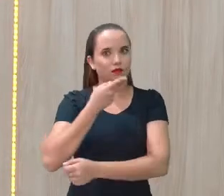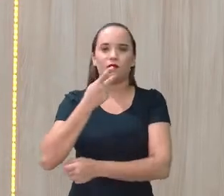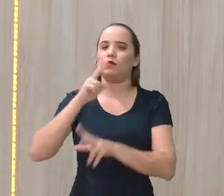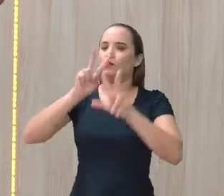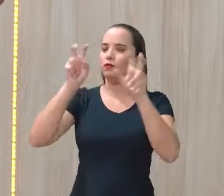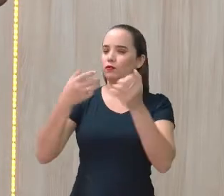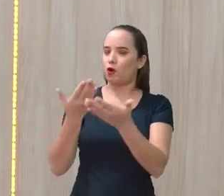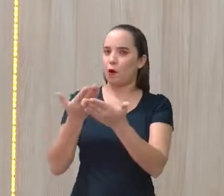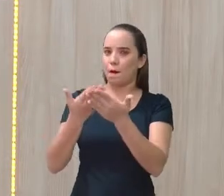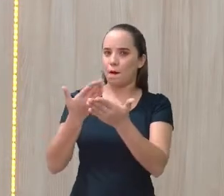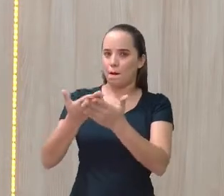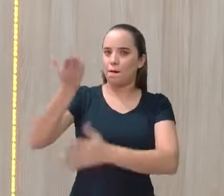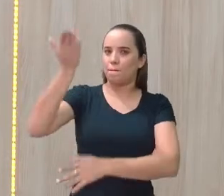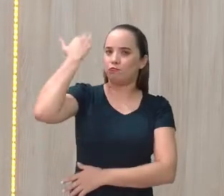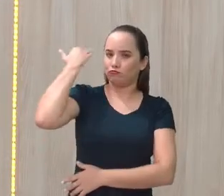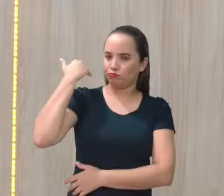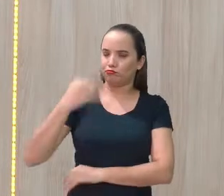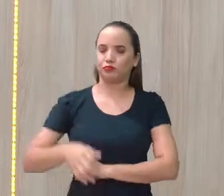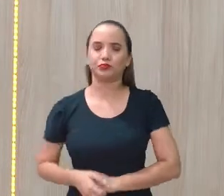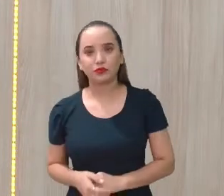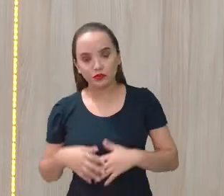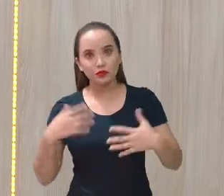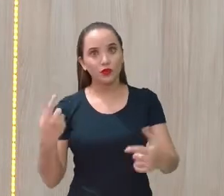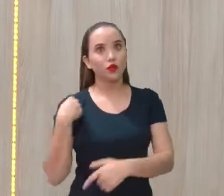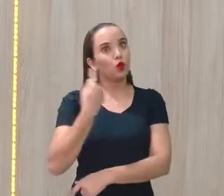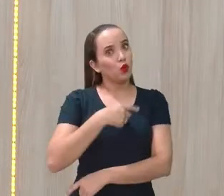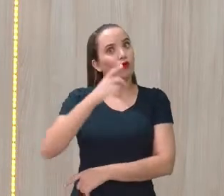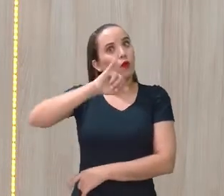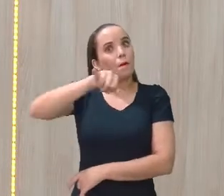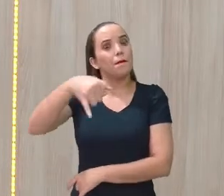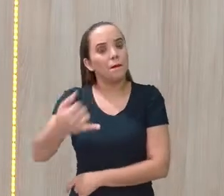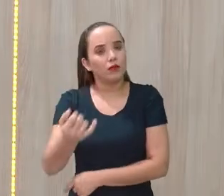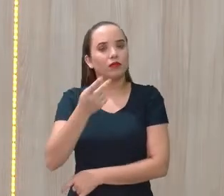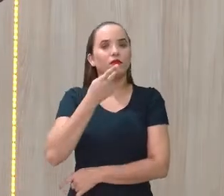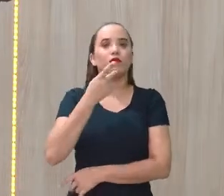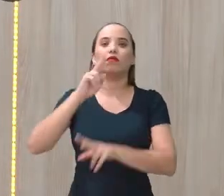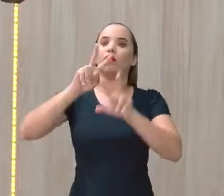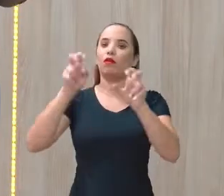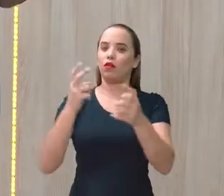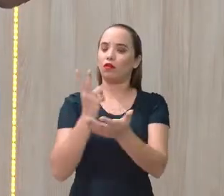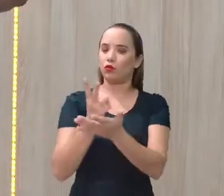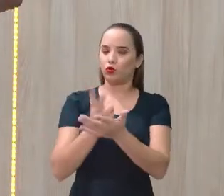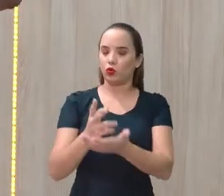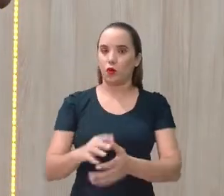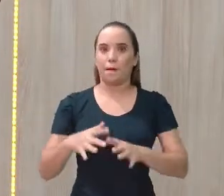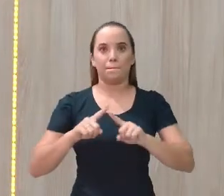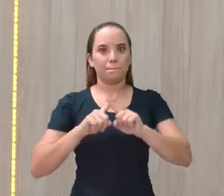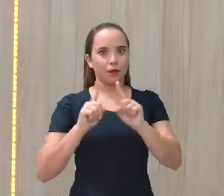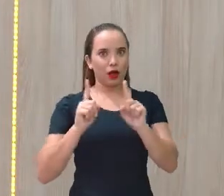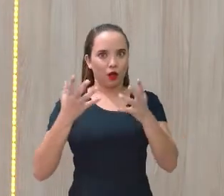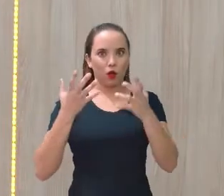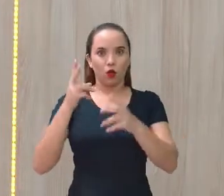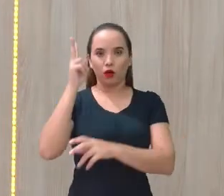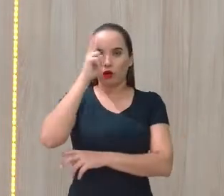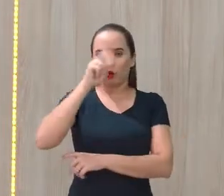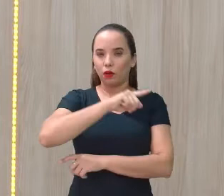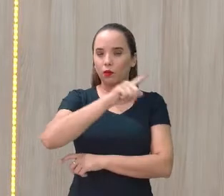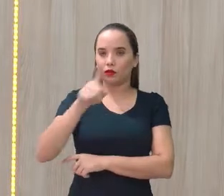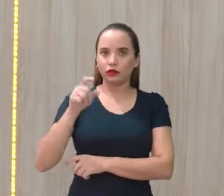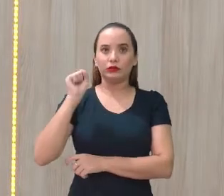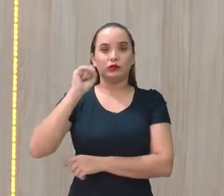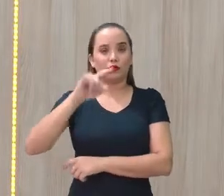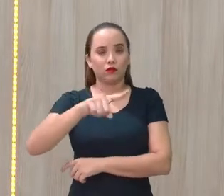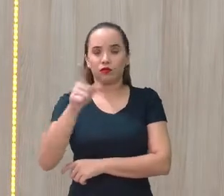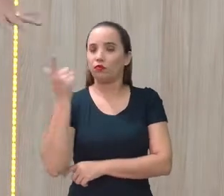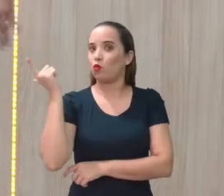vai relembrar para continuar falando sobre exposição. Antes eu quero lembrar, tá? Se você não conseguir assistir a nossa aula, vai